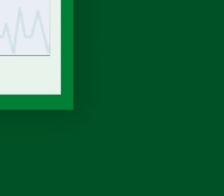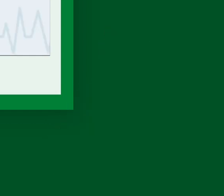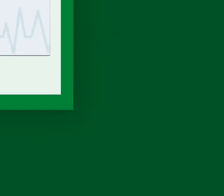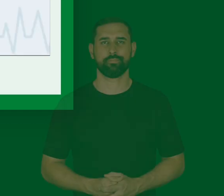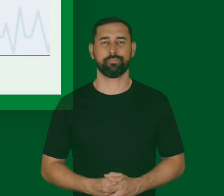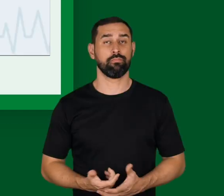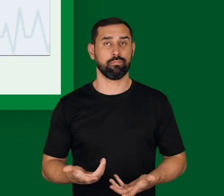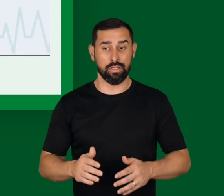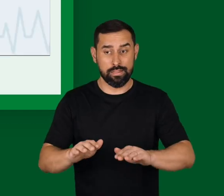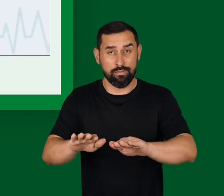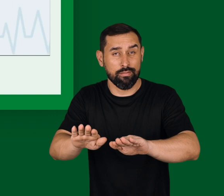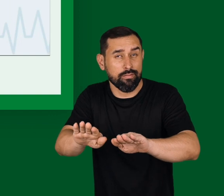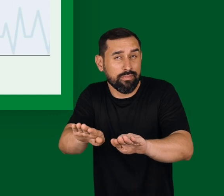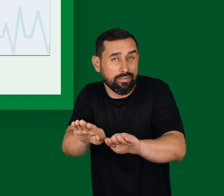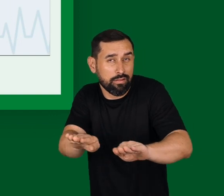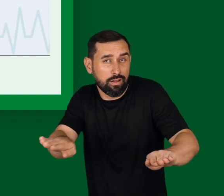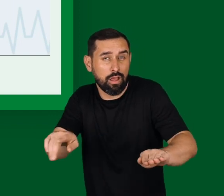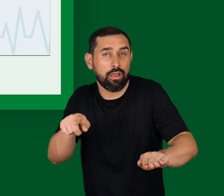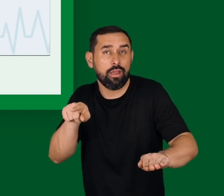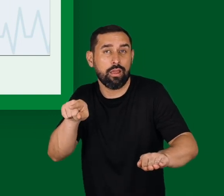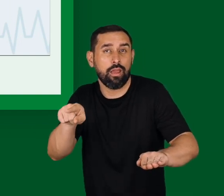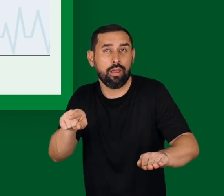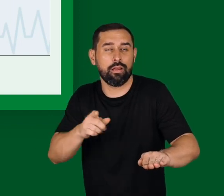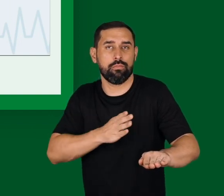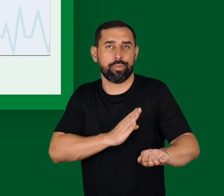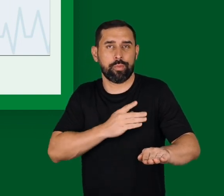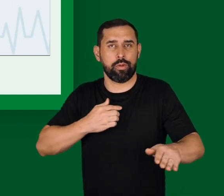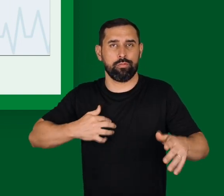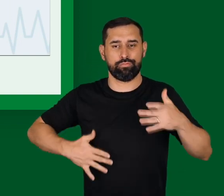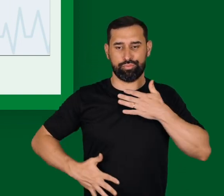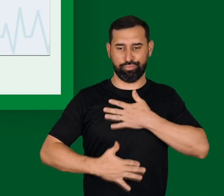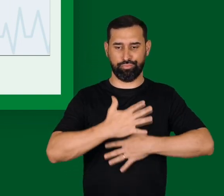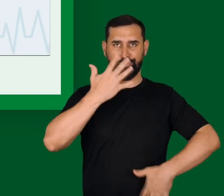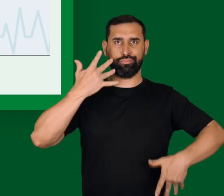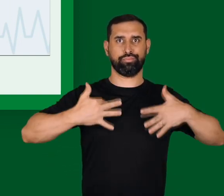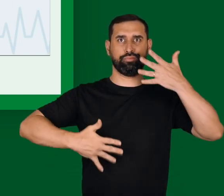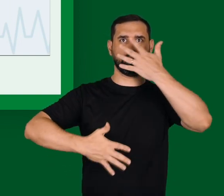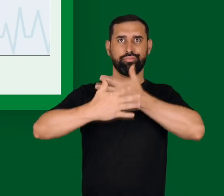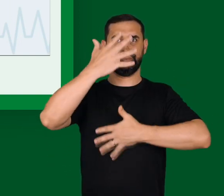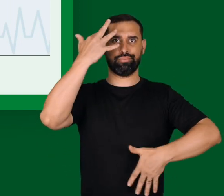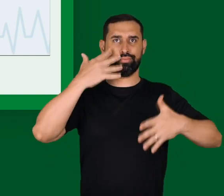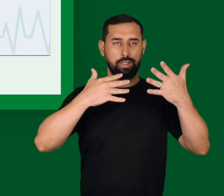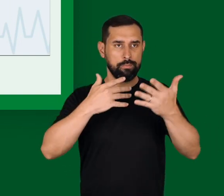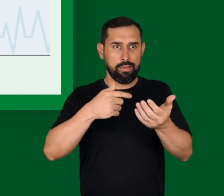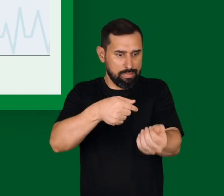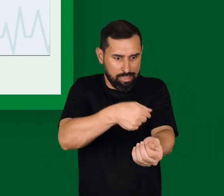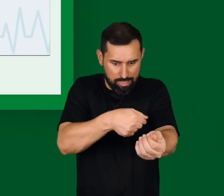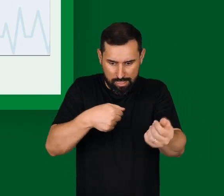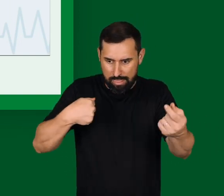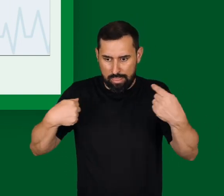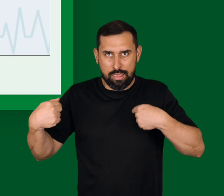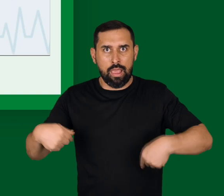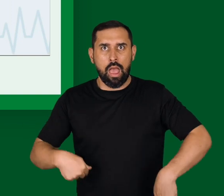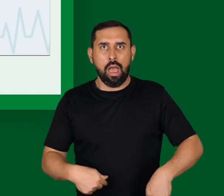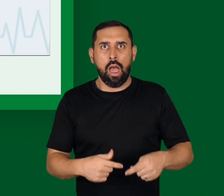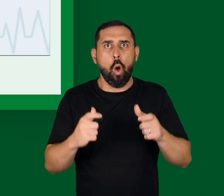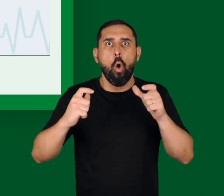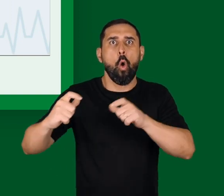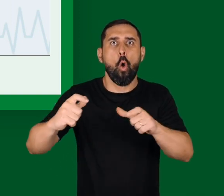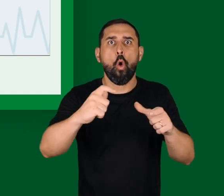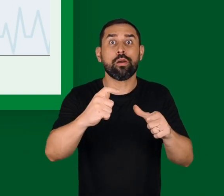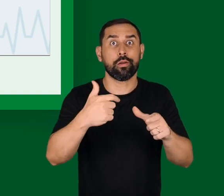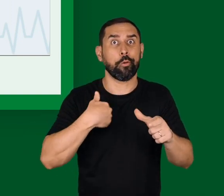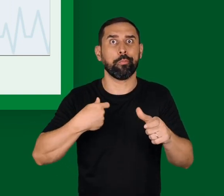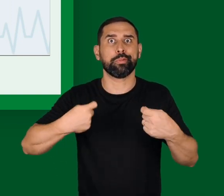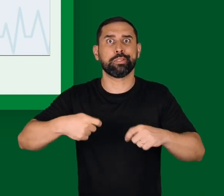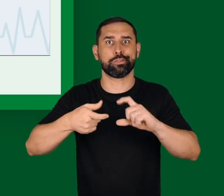Lembrar que o acesso vascular em crianças às vezes é uma dificuldade para a gente poder fazer